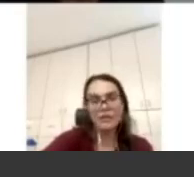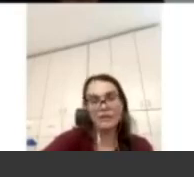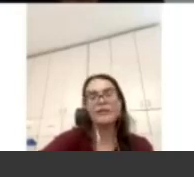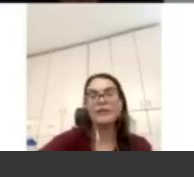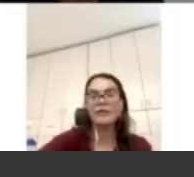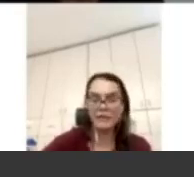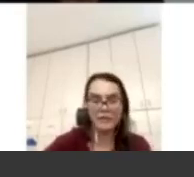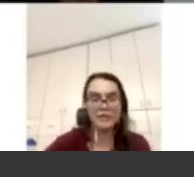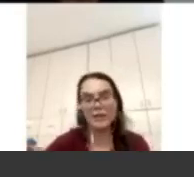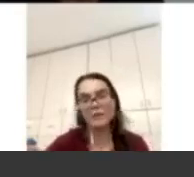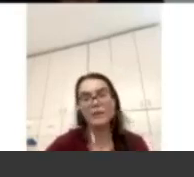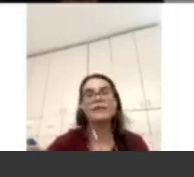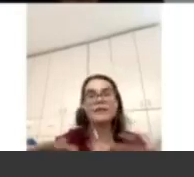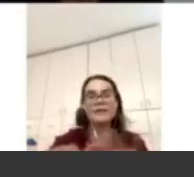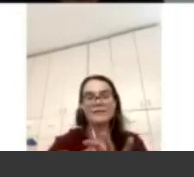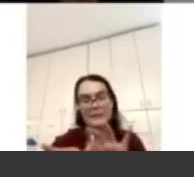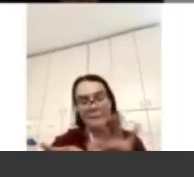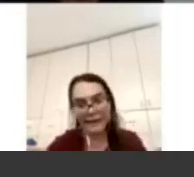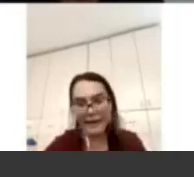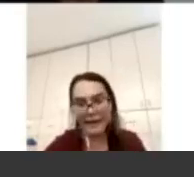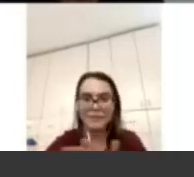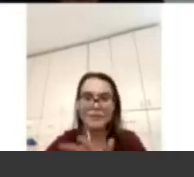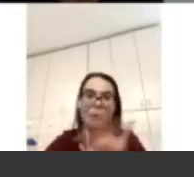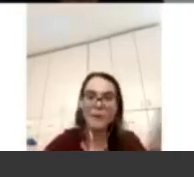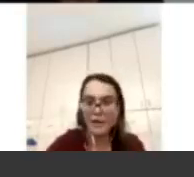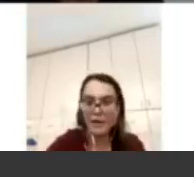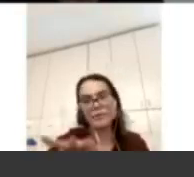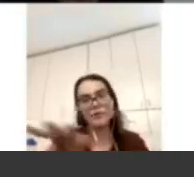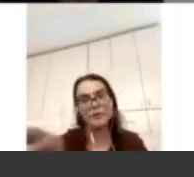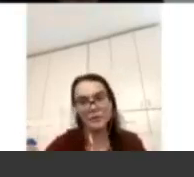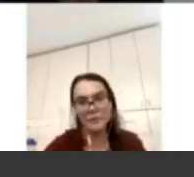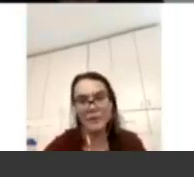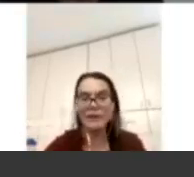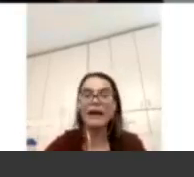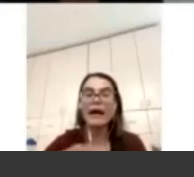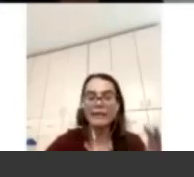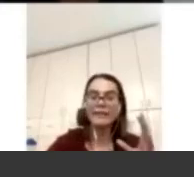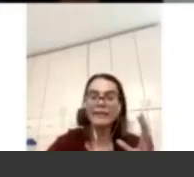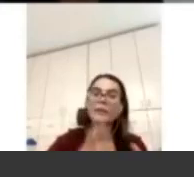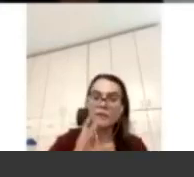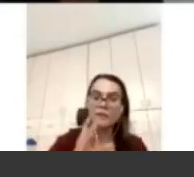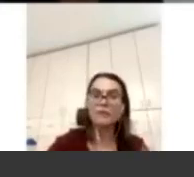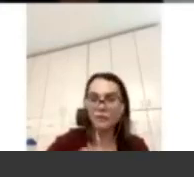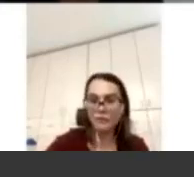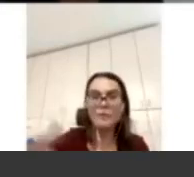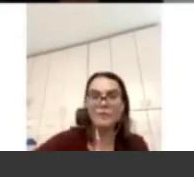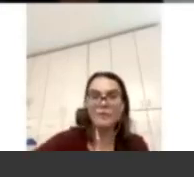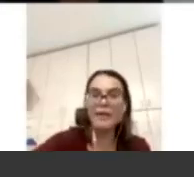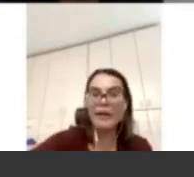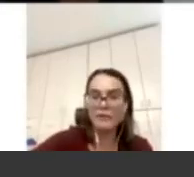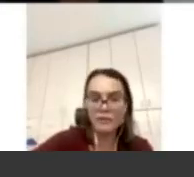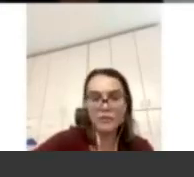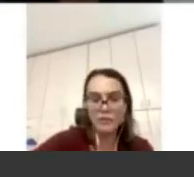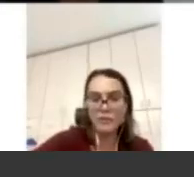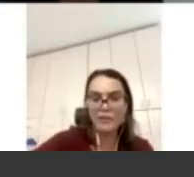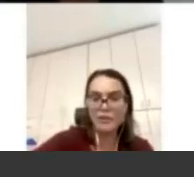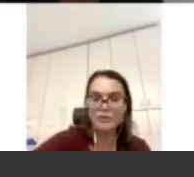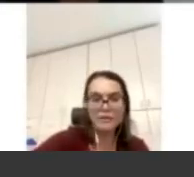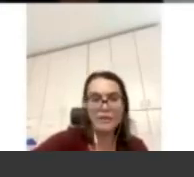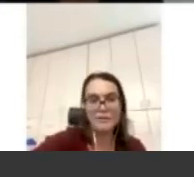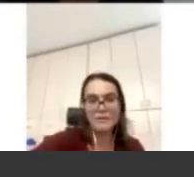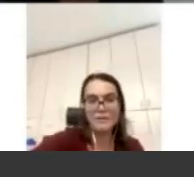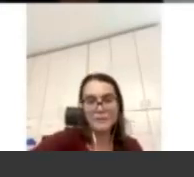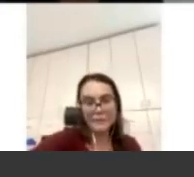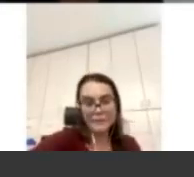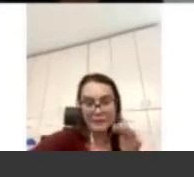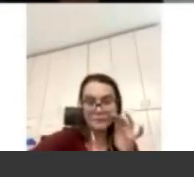equipe, diferente daquelas reuniões que separavam e só o médico ou só o enfermeiro. Aqui, tanto o médico quanto o enfermeiro são treinados juntos no manejo